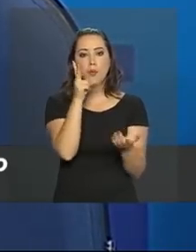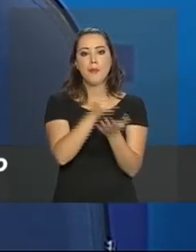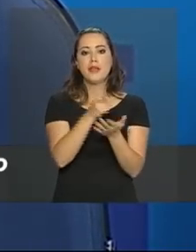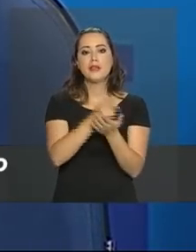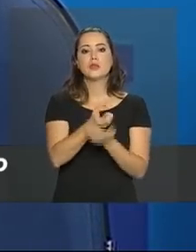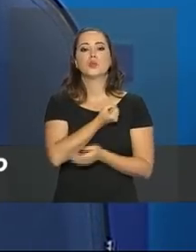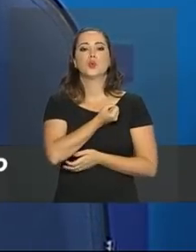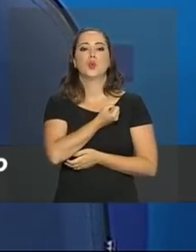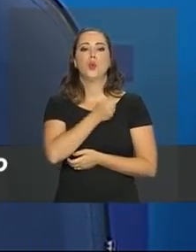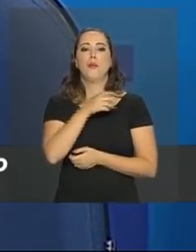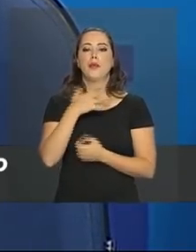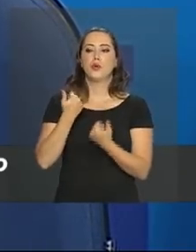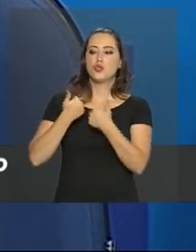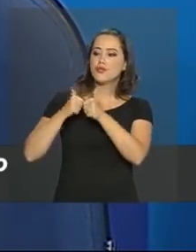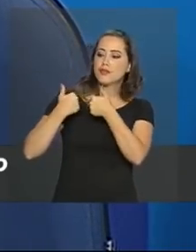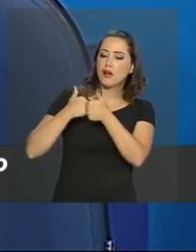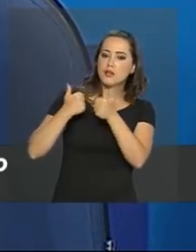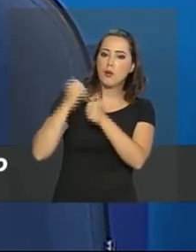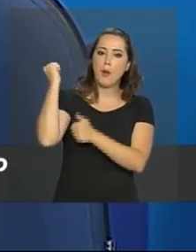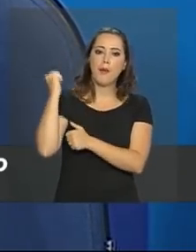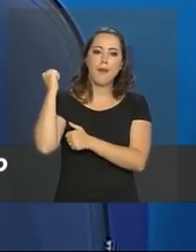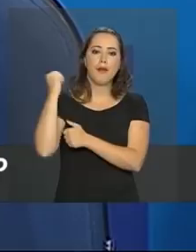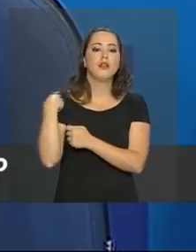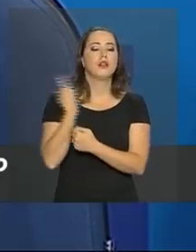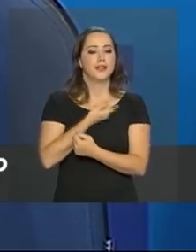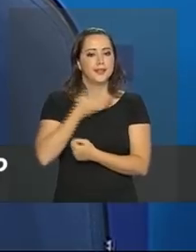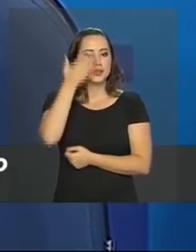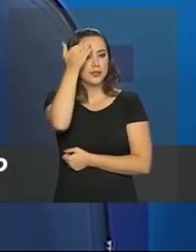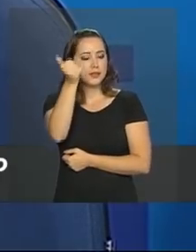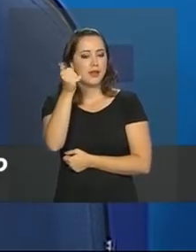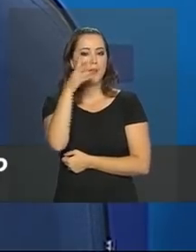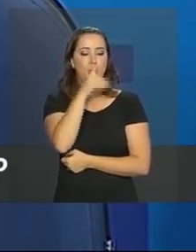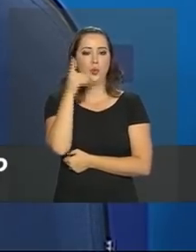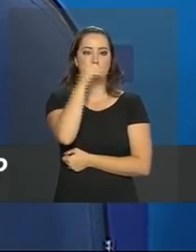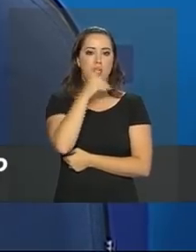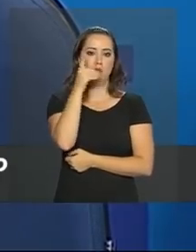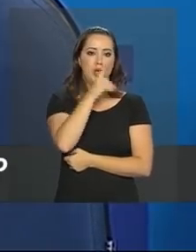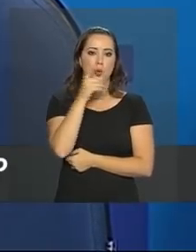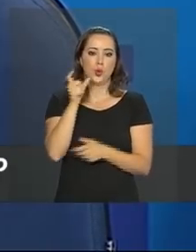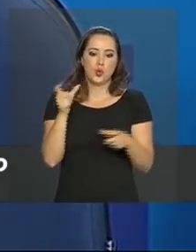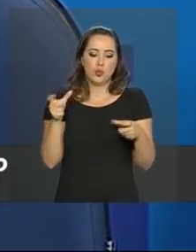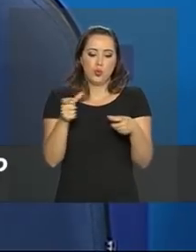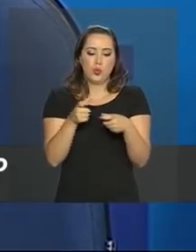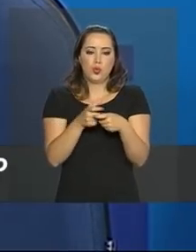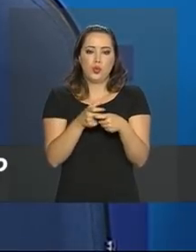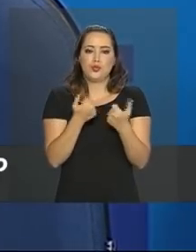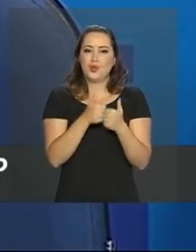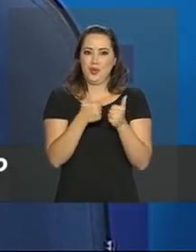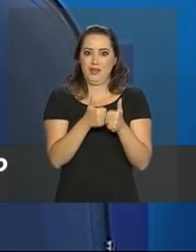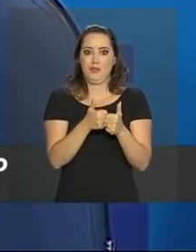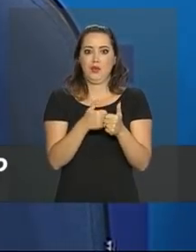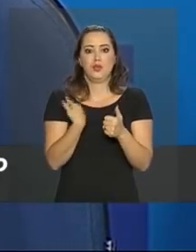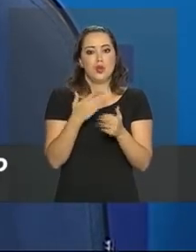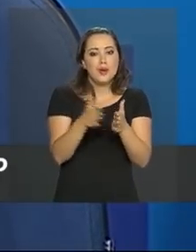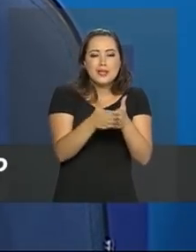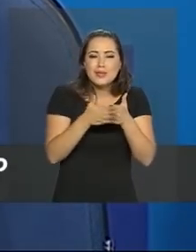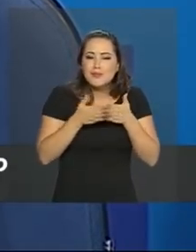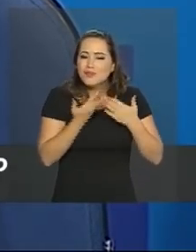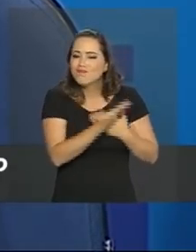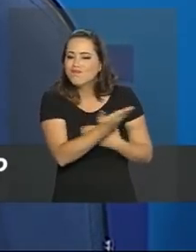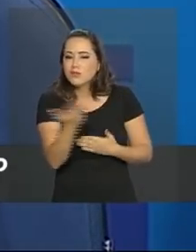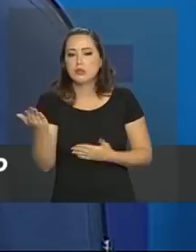número de veículos trafegando que nós todos sabemos que no domingo o a um número menor nós pedimos insistentemente